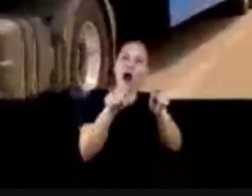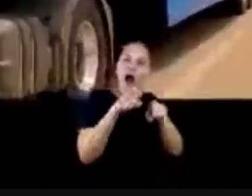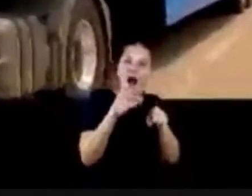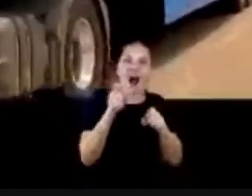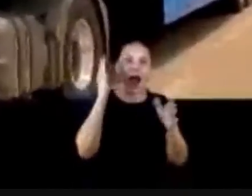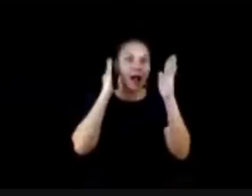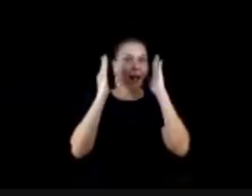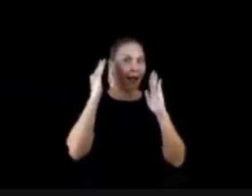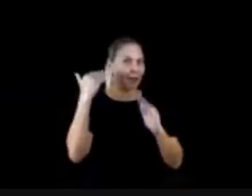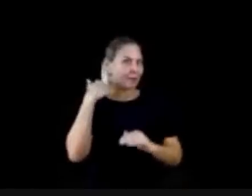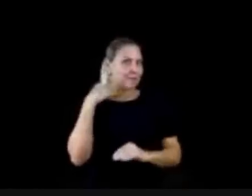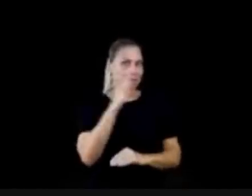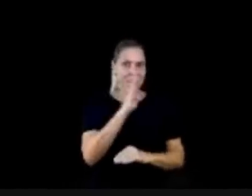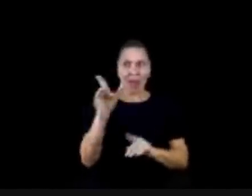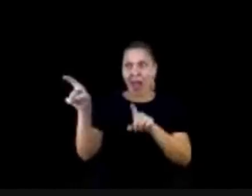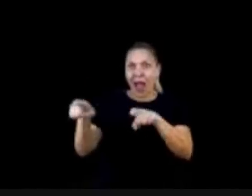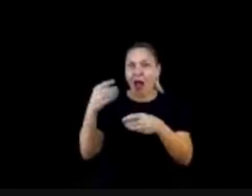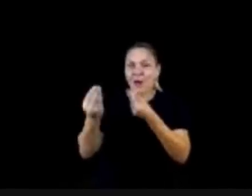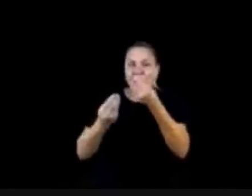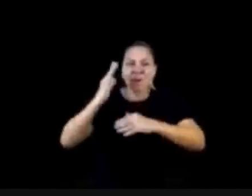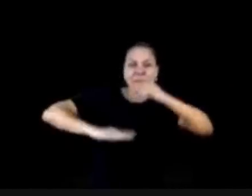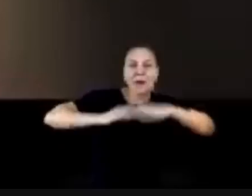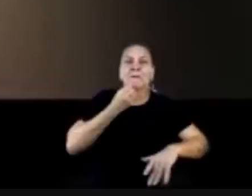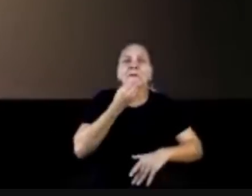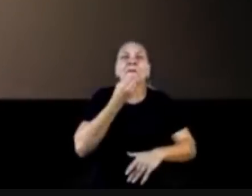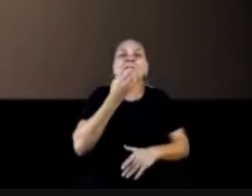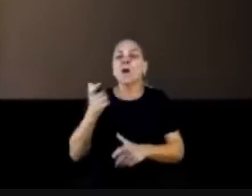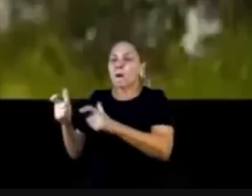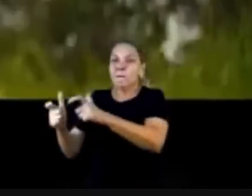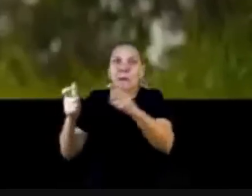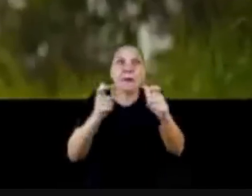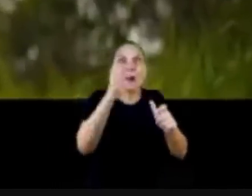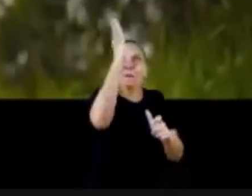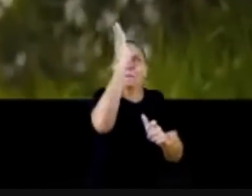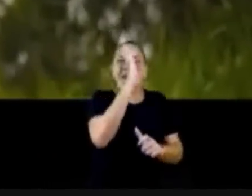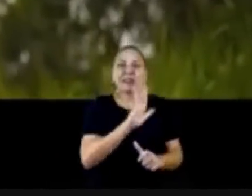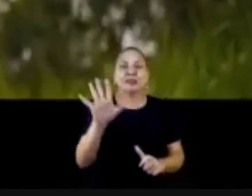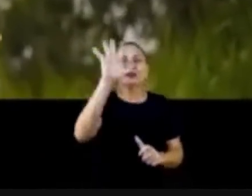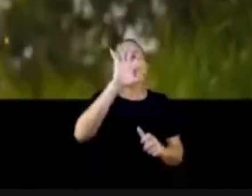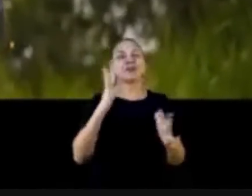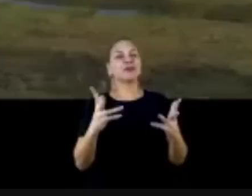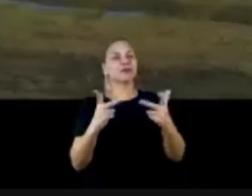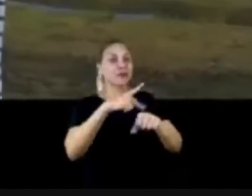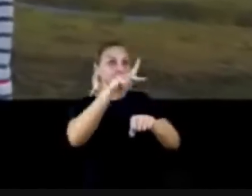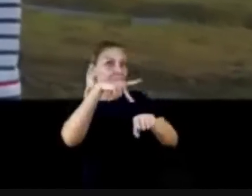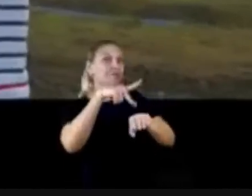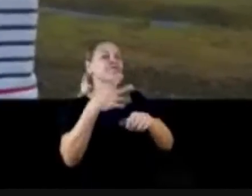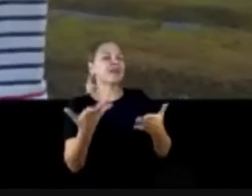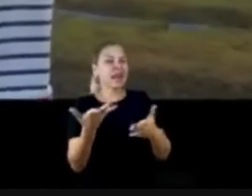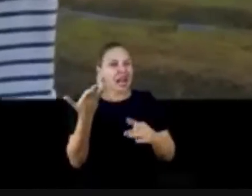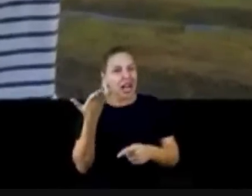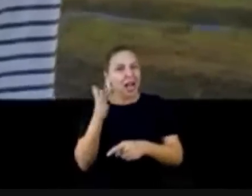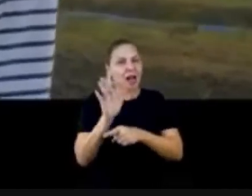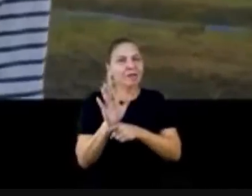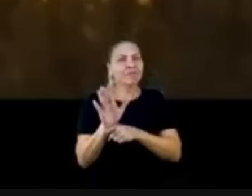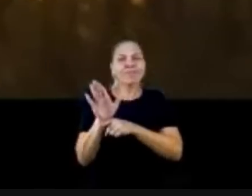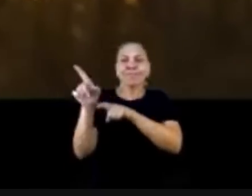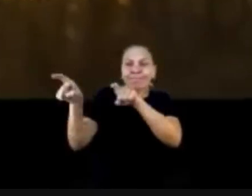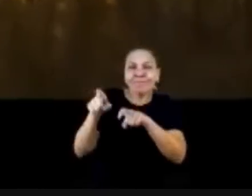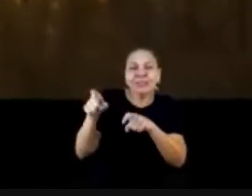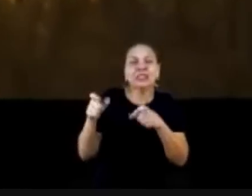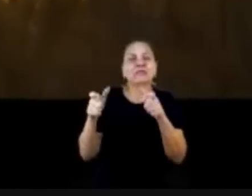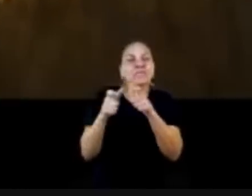Carreta Agro BB levará exemplos de boas práticas a todas as regiões do país, auxiliando o pequeno produtor